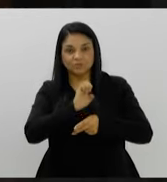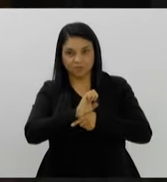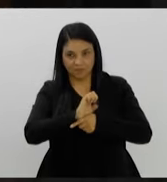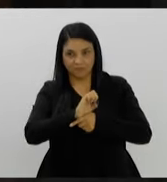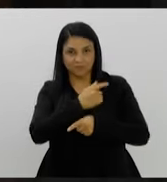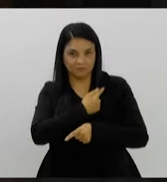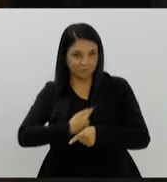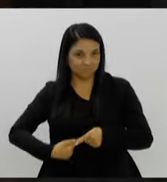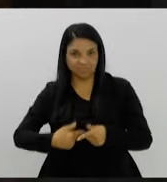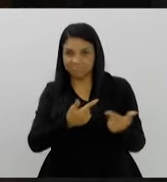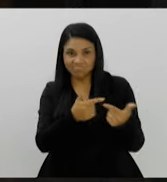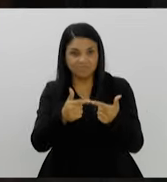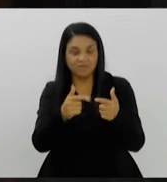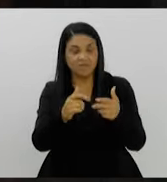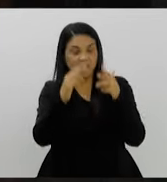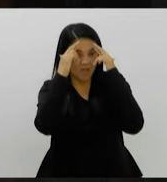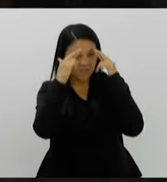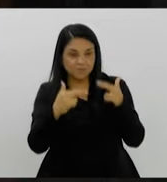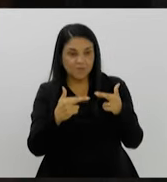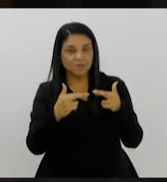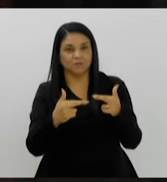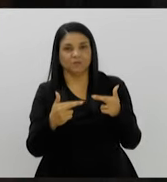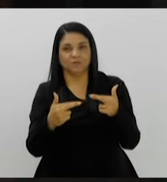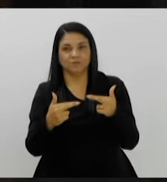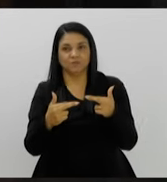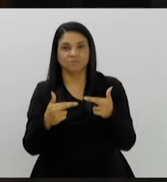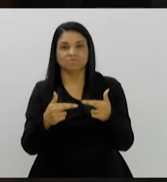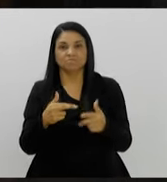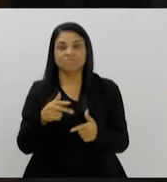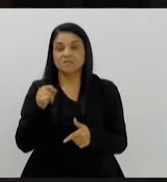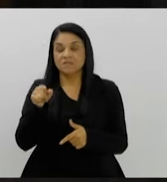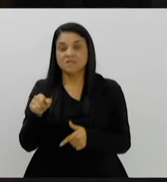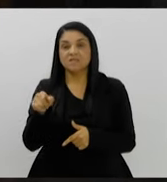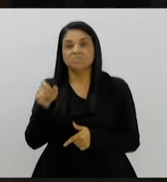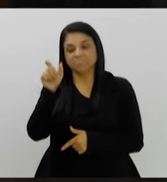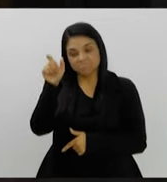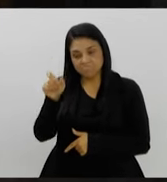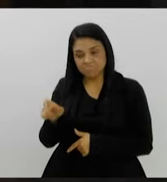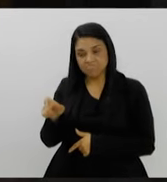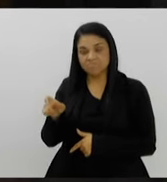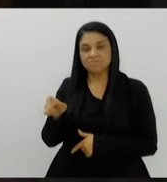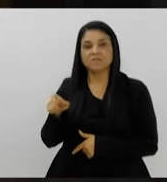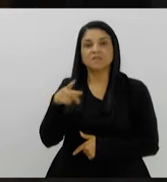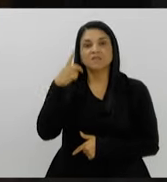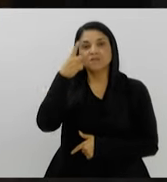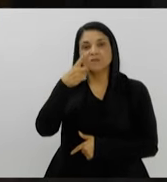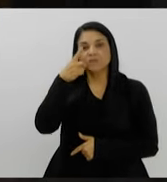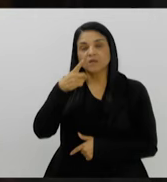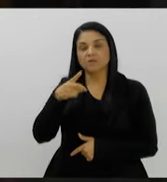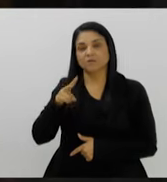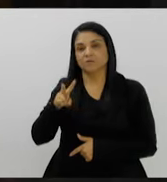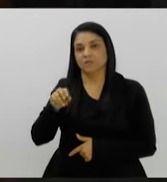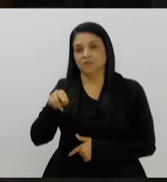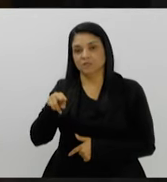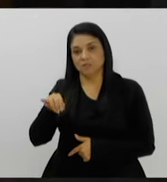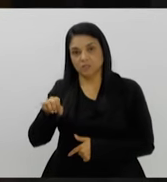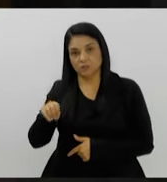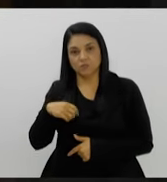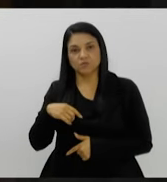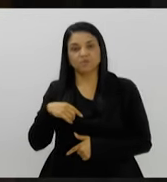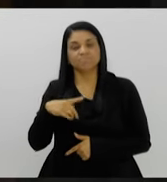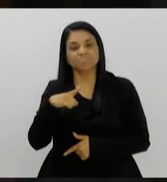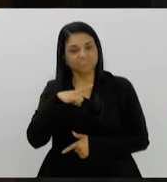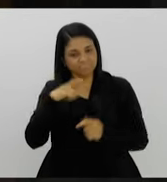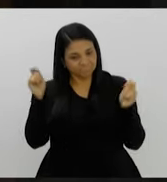membros mas toda a sociedade do Rio de Janeiro e vossa excelência foi muito feliz deputado do cozolino quando diz o poder